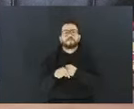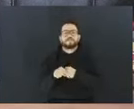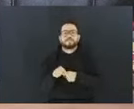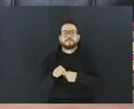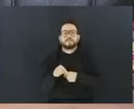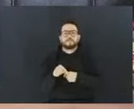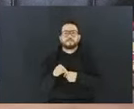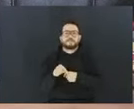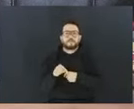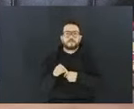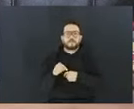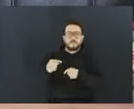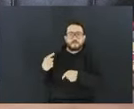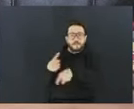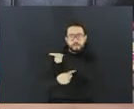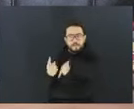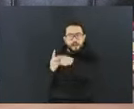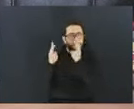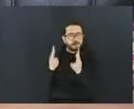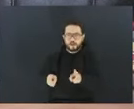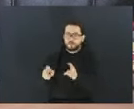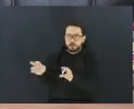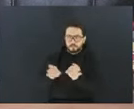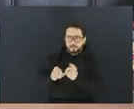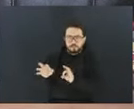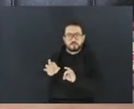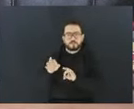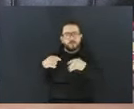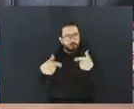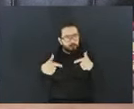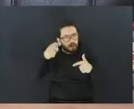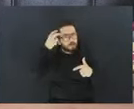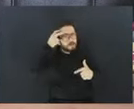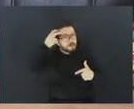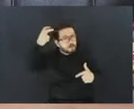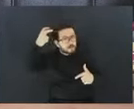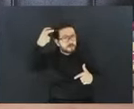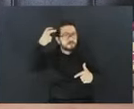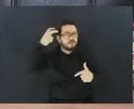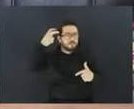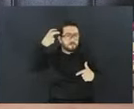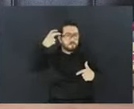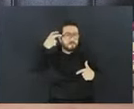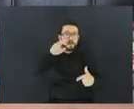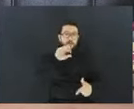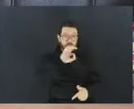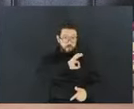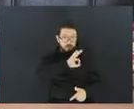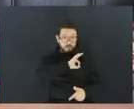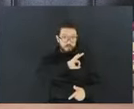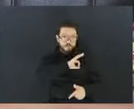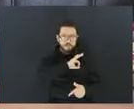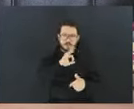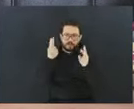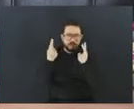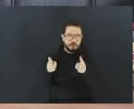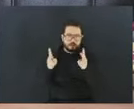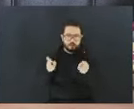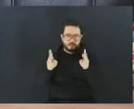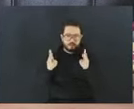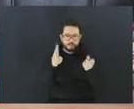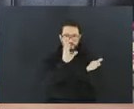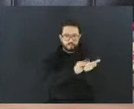planejada, com o trabalho de inteligência. O policiamento ele é aplicado com base nas estatísticas que o chefe estado-maior